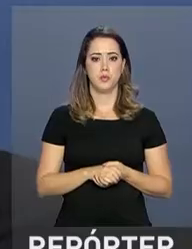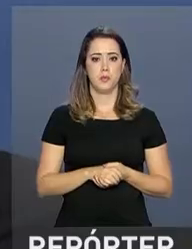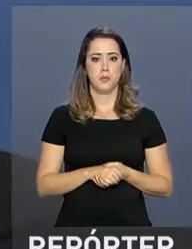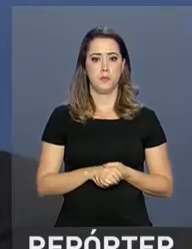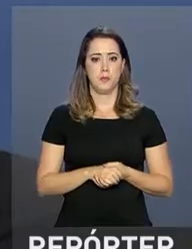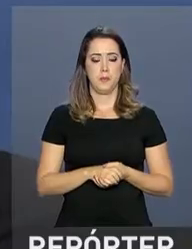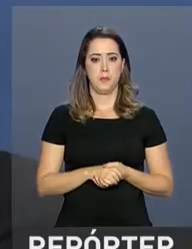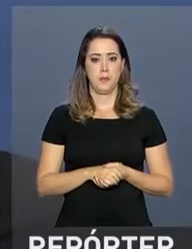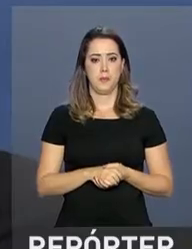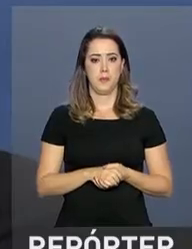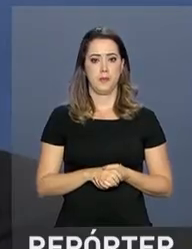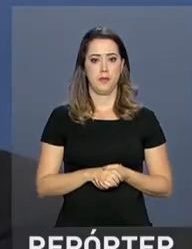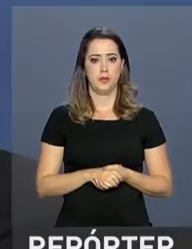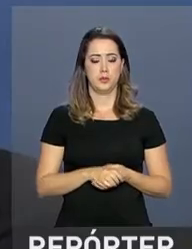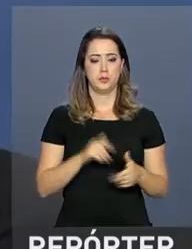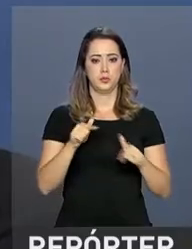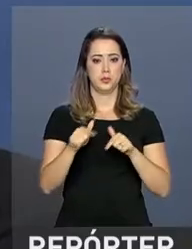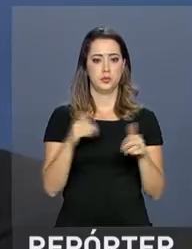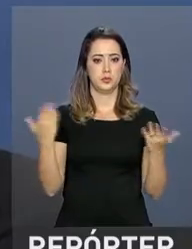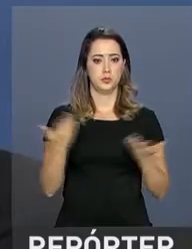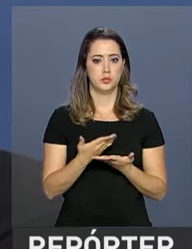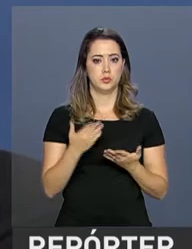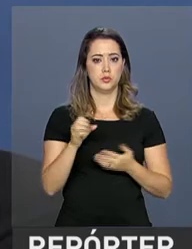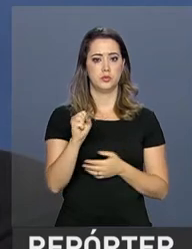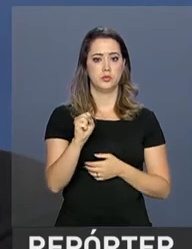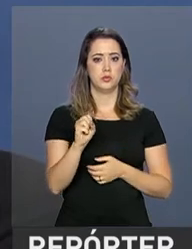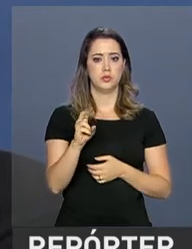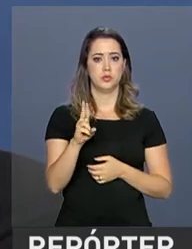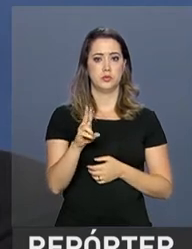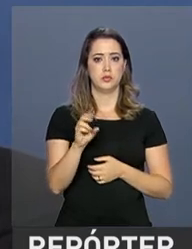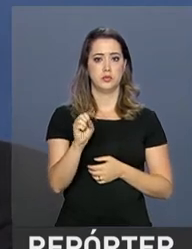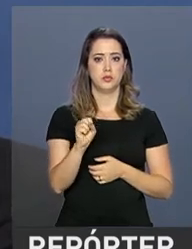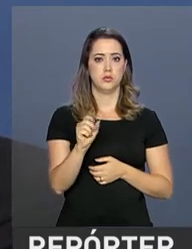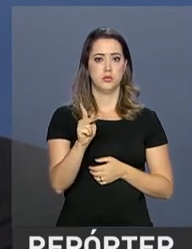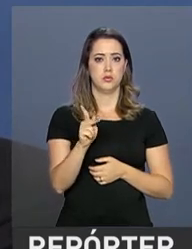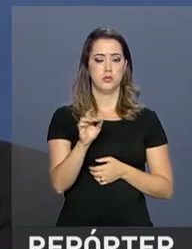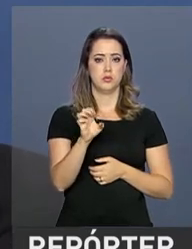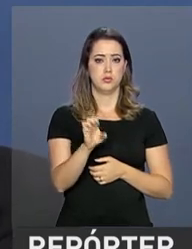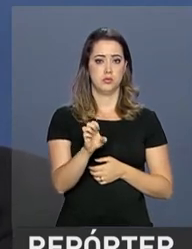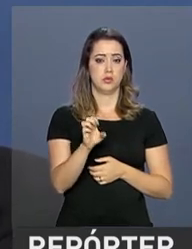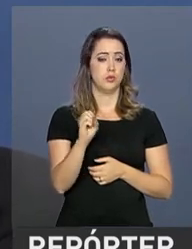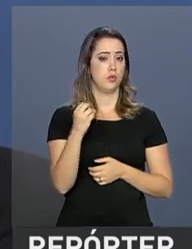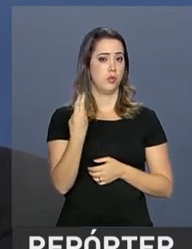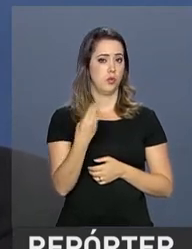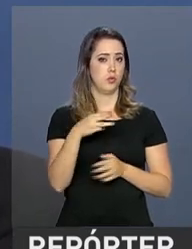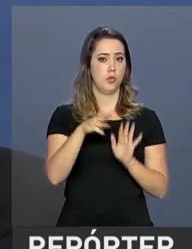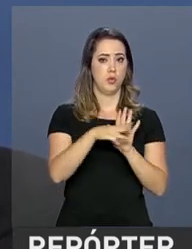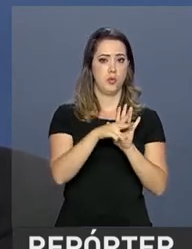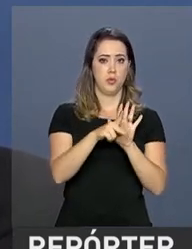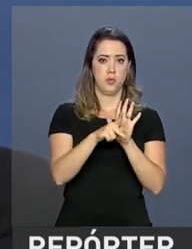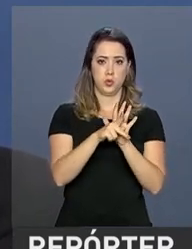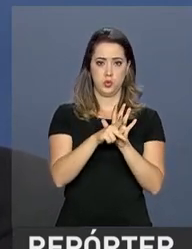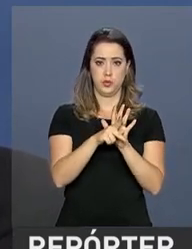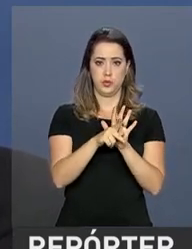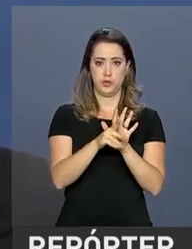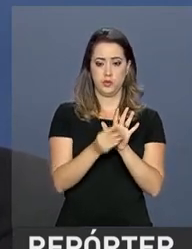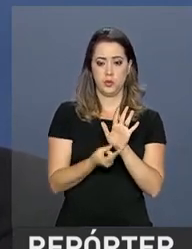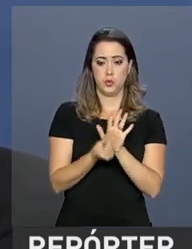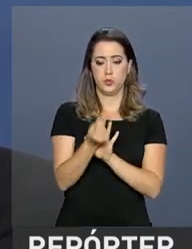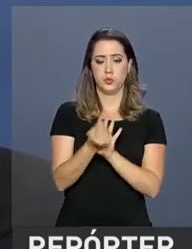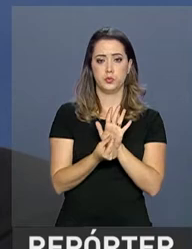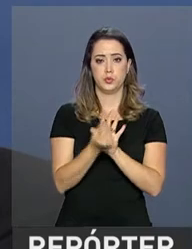as medidas de hoje seja um susto seja a medida provisória que prover recursos